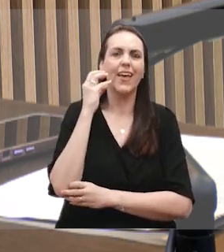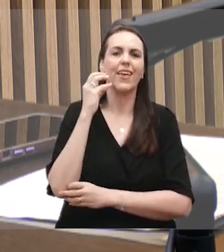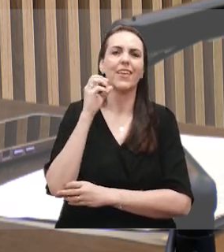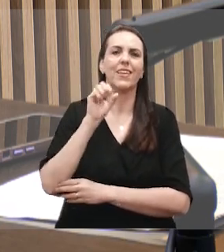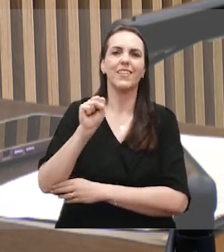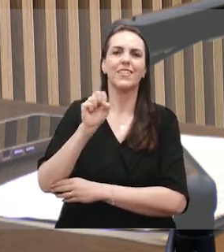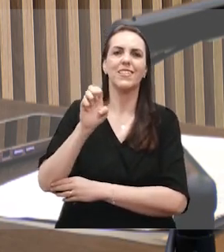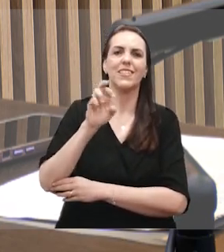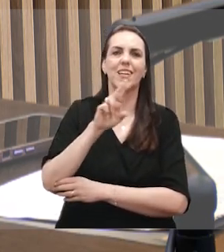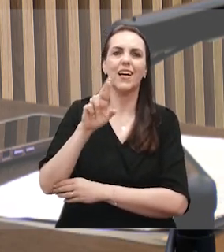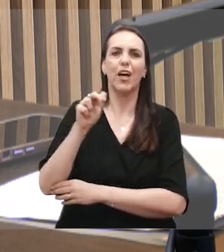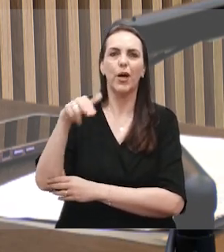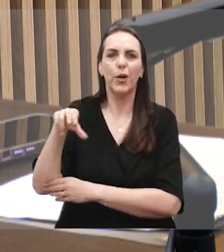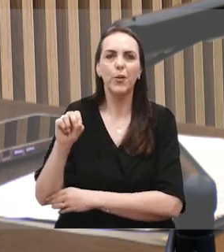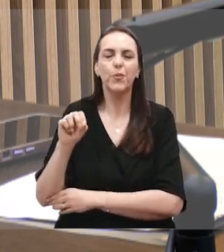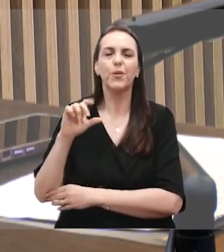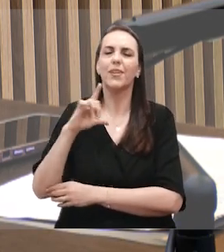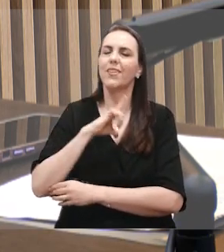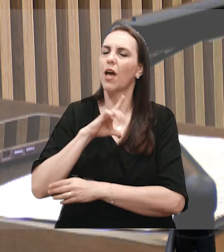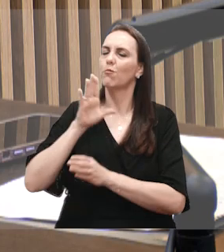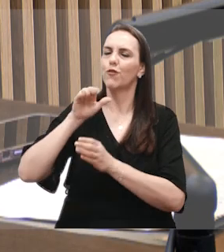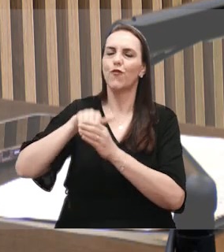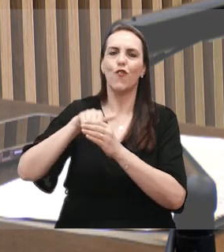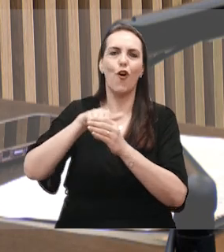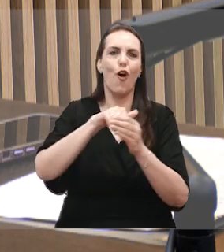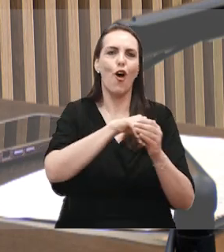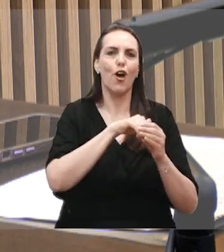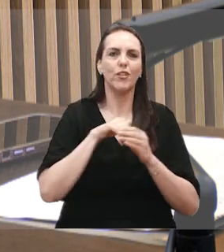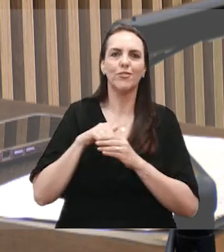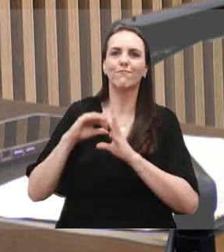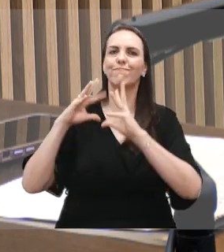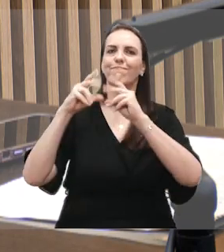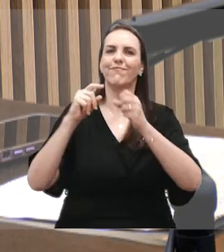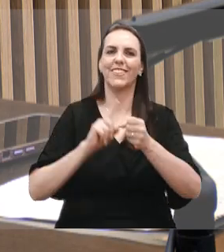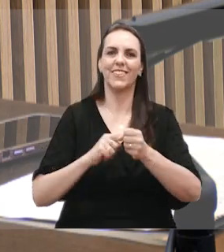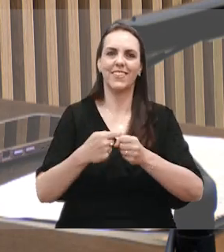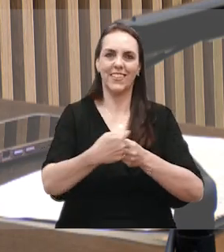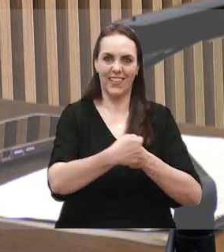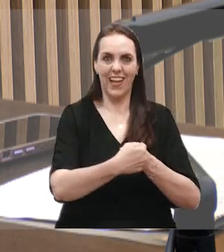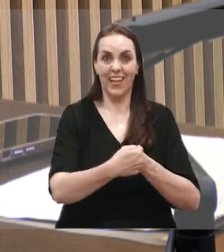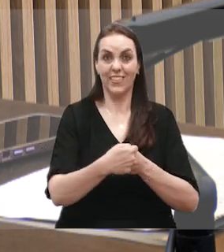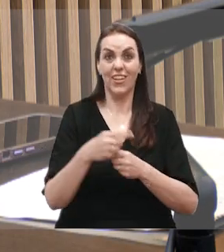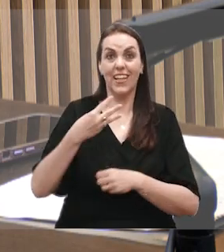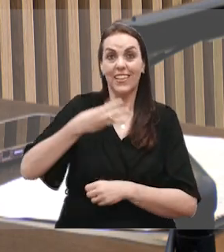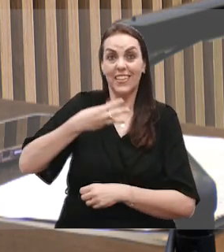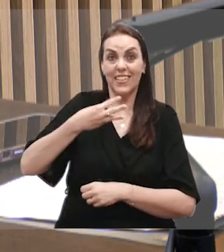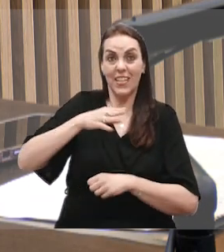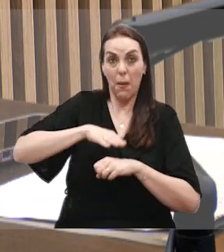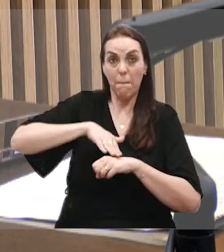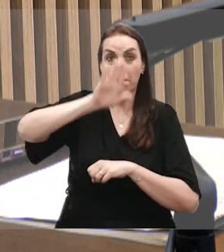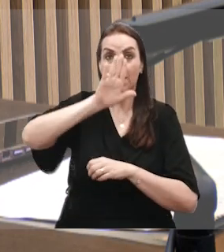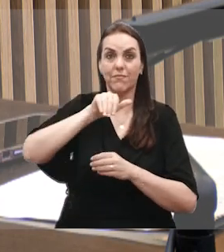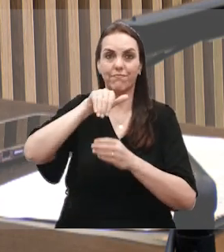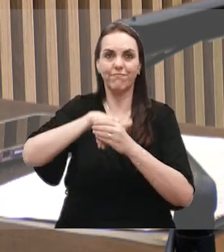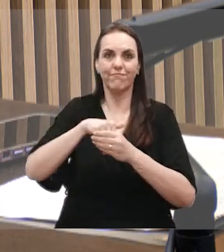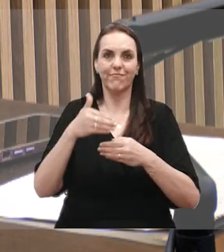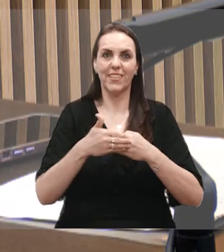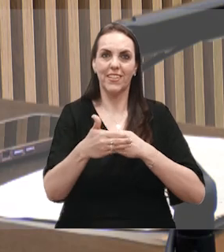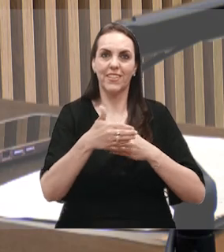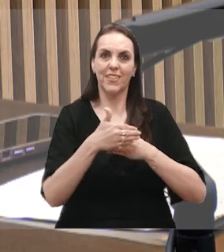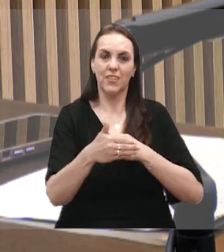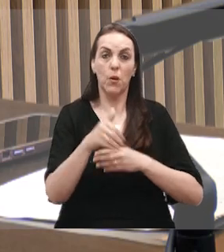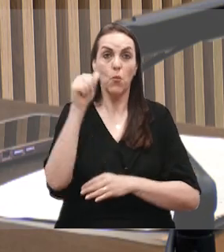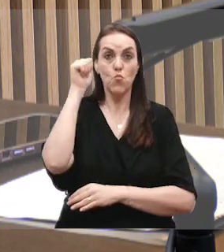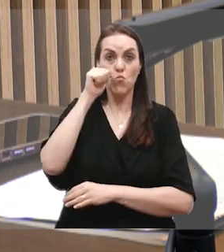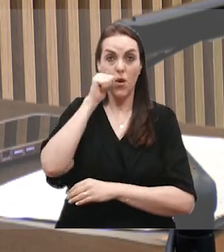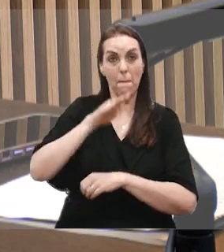Serrano, né? Então a gente tem votos em toda a cidade, porque isso chancela a terceira mais votada na legislatura e a mulher